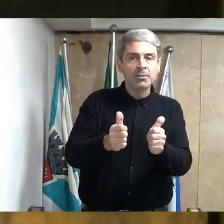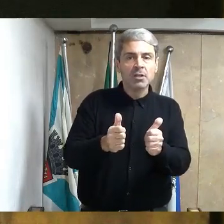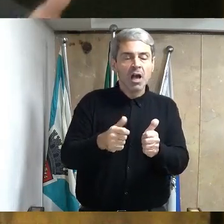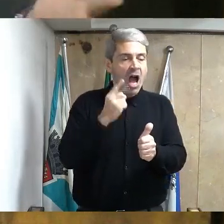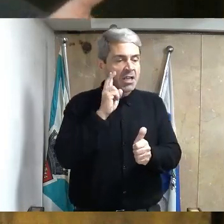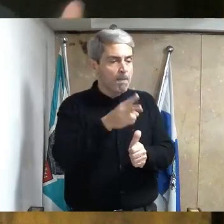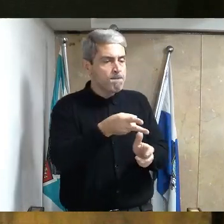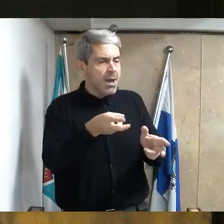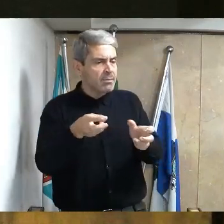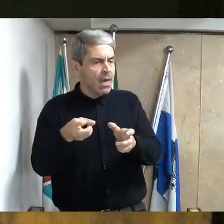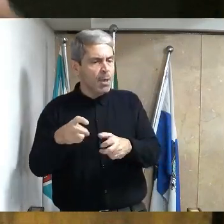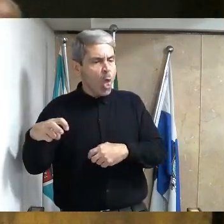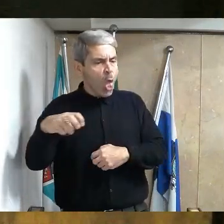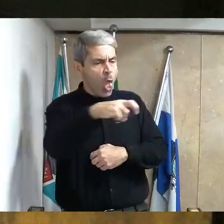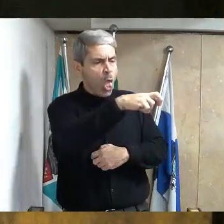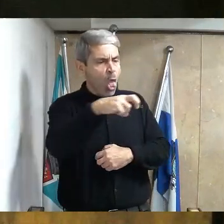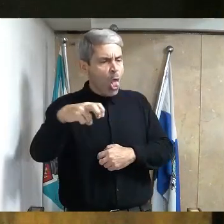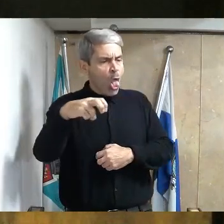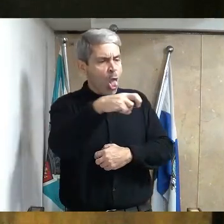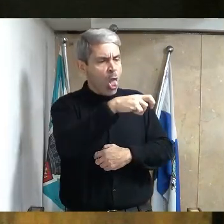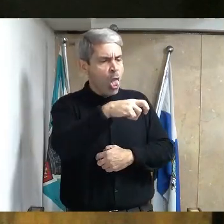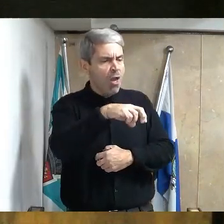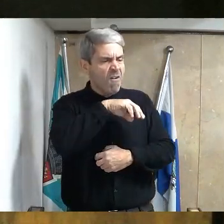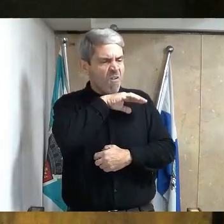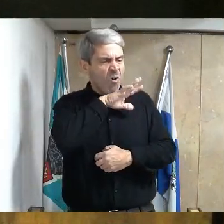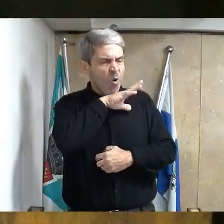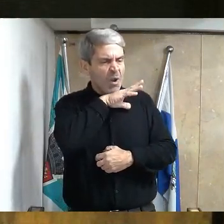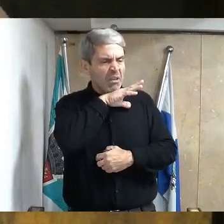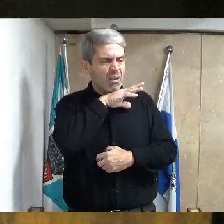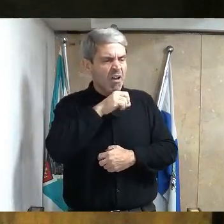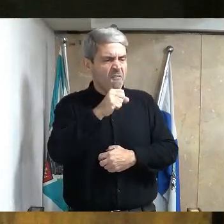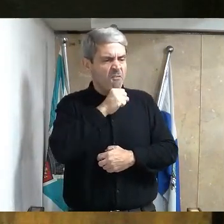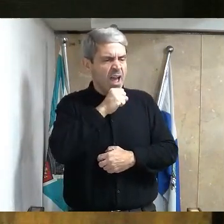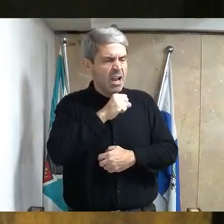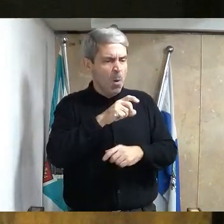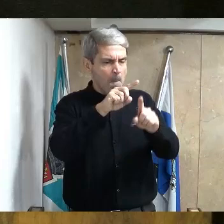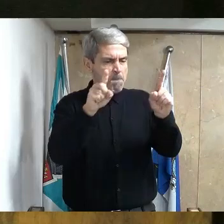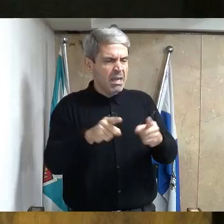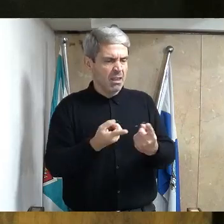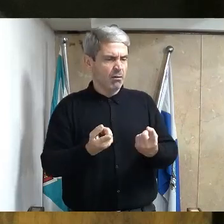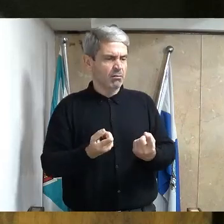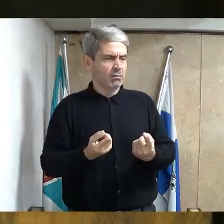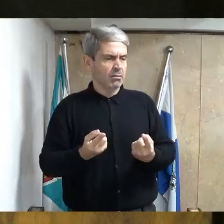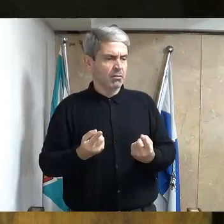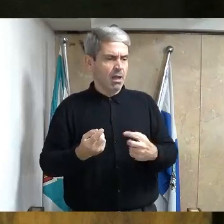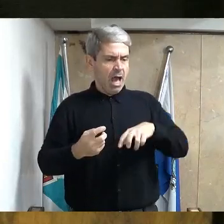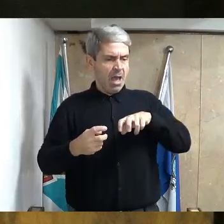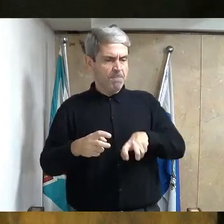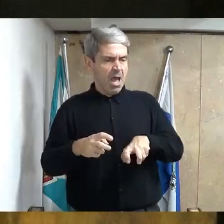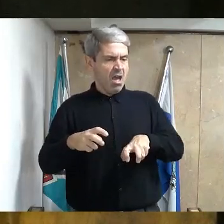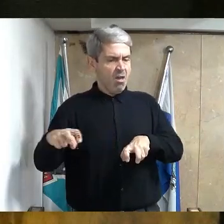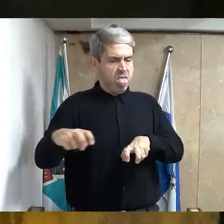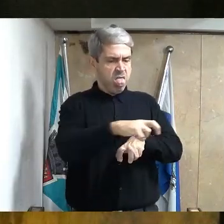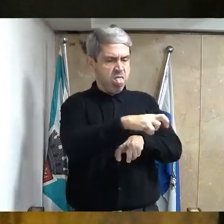passam com pneu careca na frente das blitz montadas, vereador Boquinha. E não é abordado sem cinto de segurança,